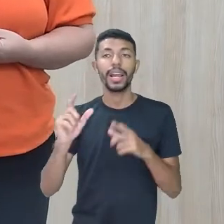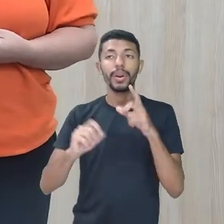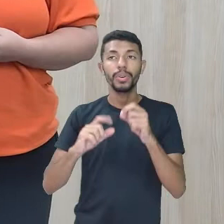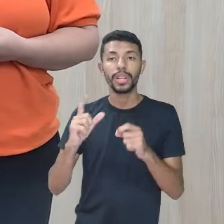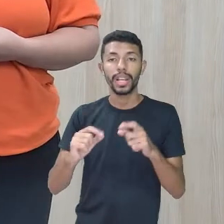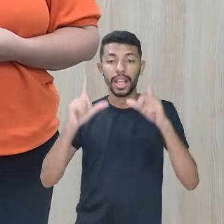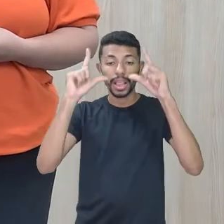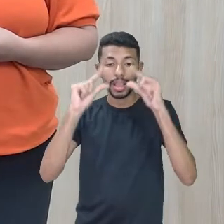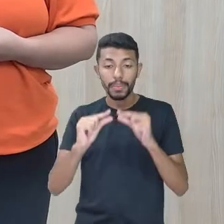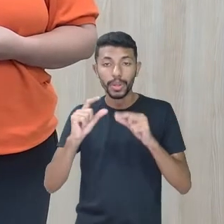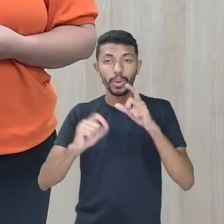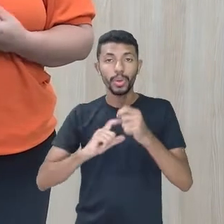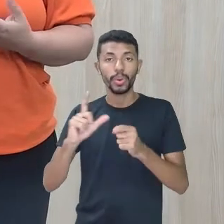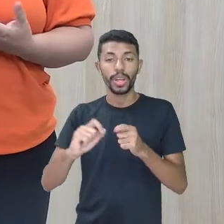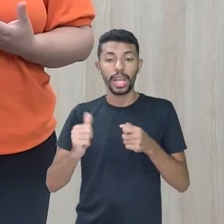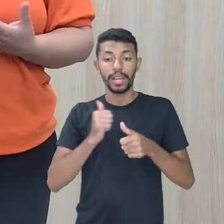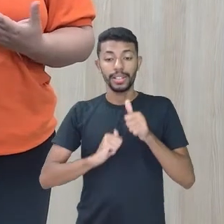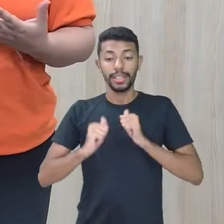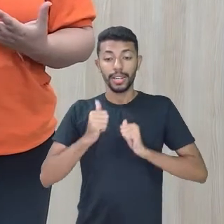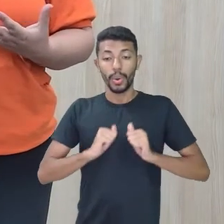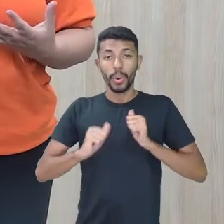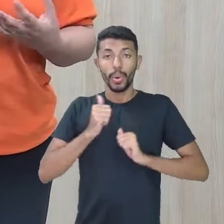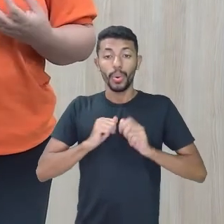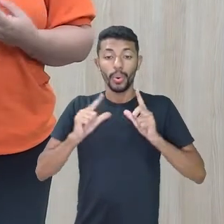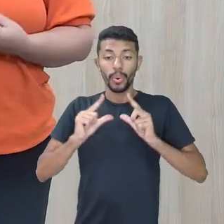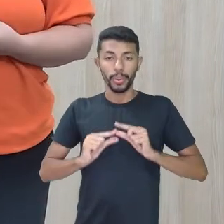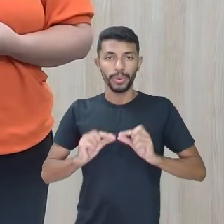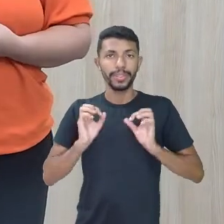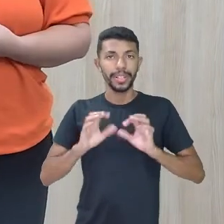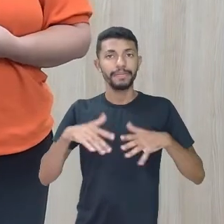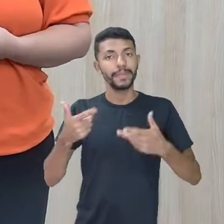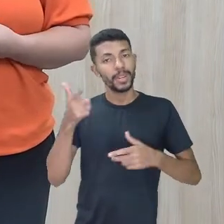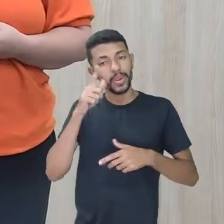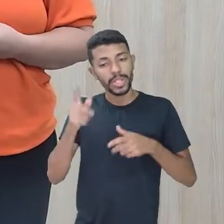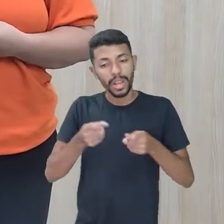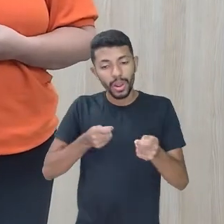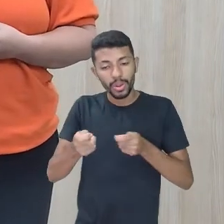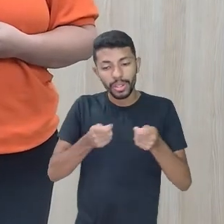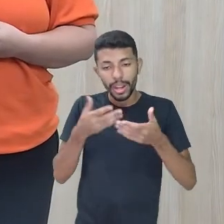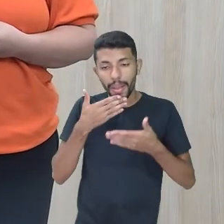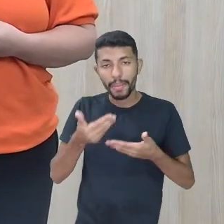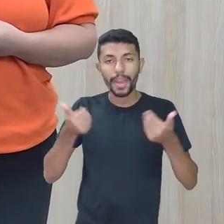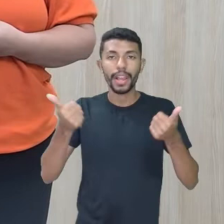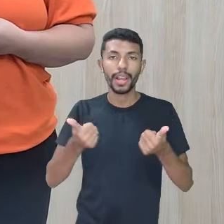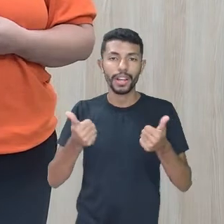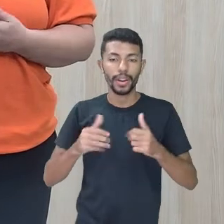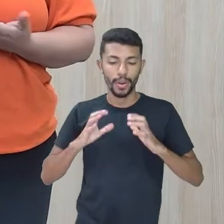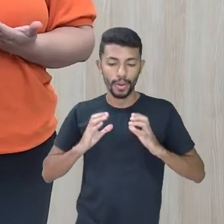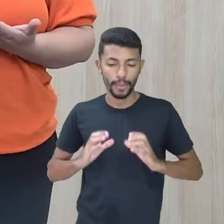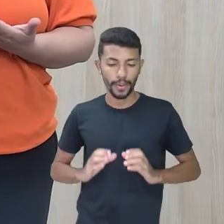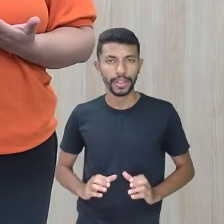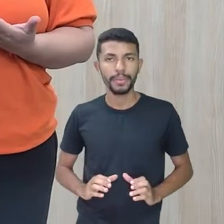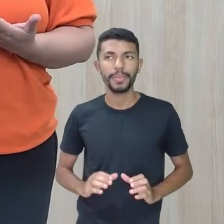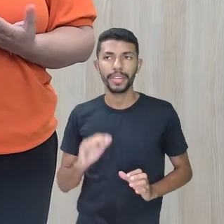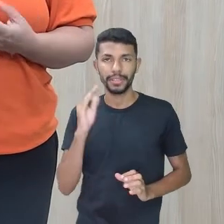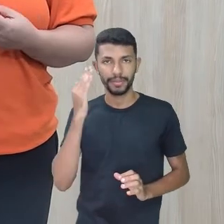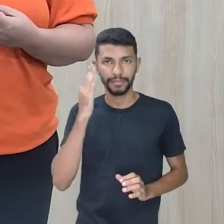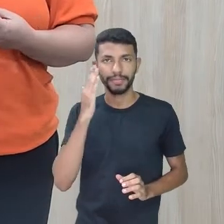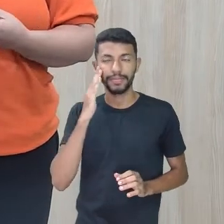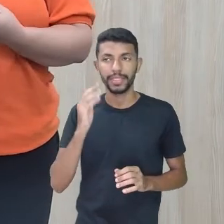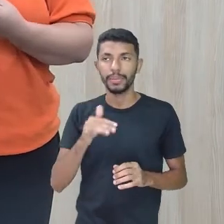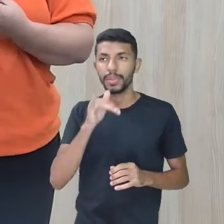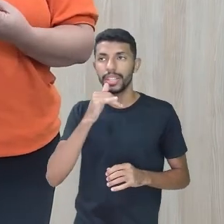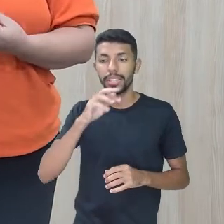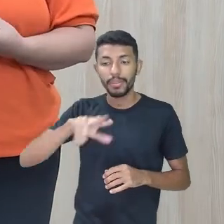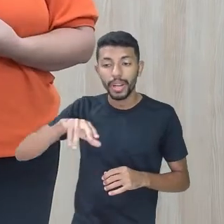de ansiedade dela. E com isso, ela tem um controle melhor do seu comportamento. Não é novo, ela já sabe